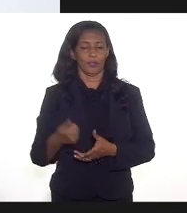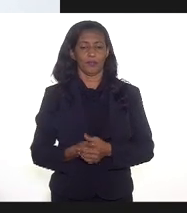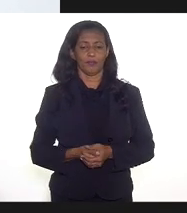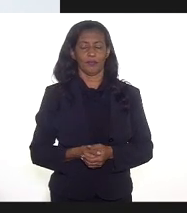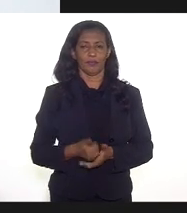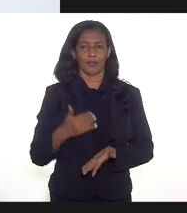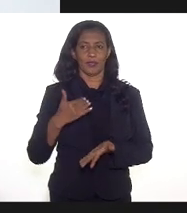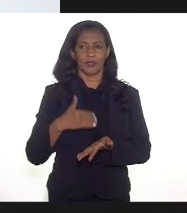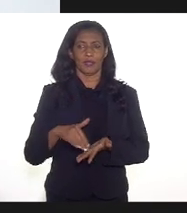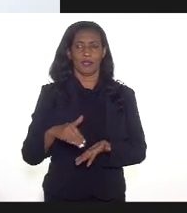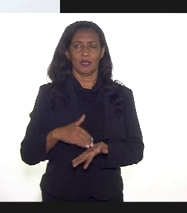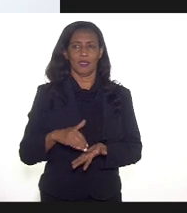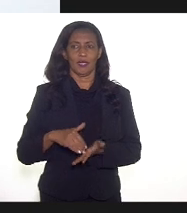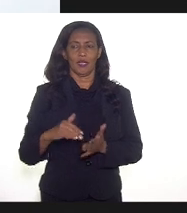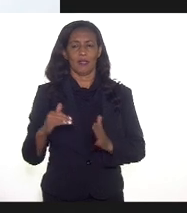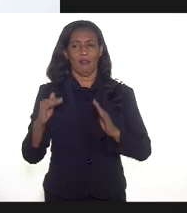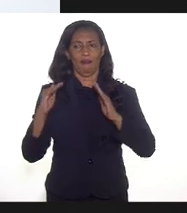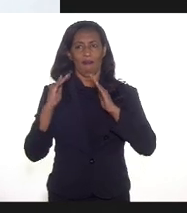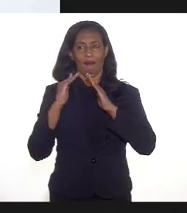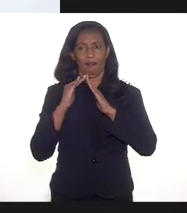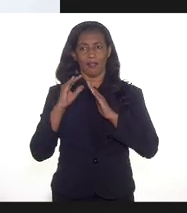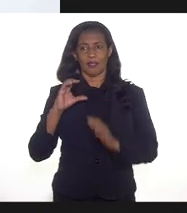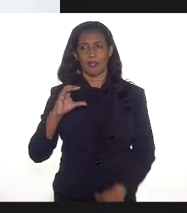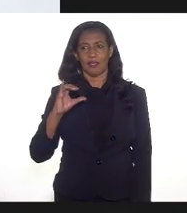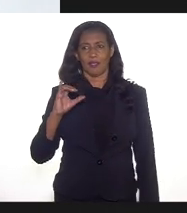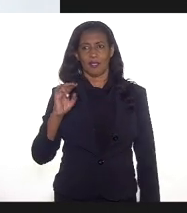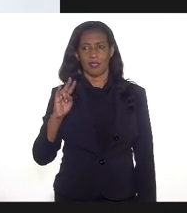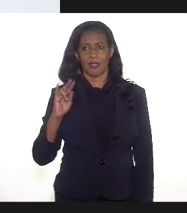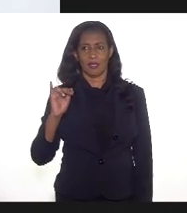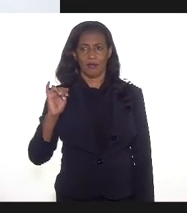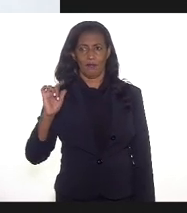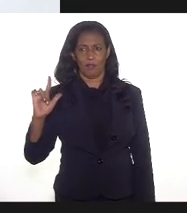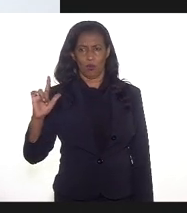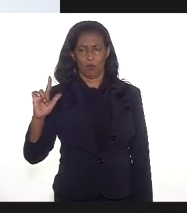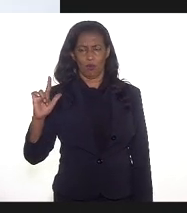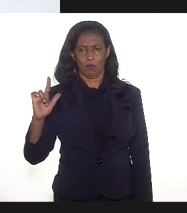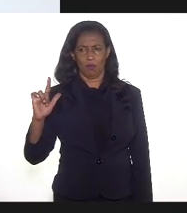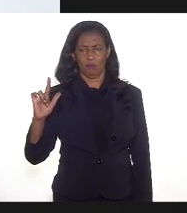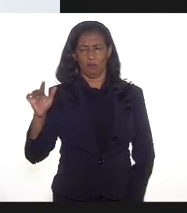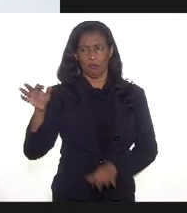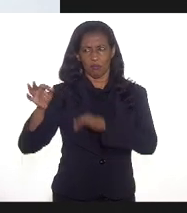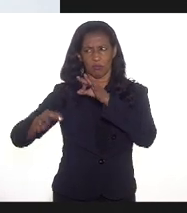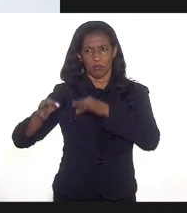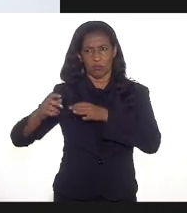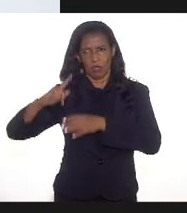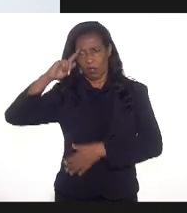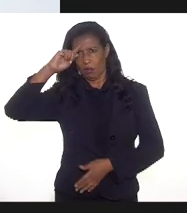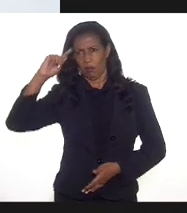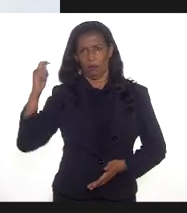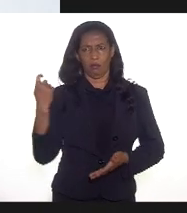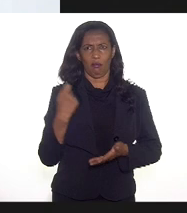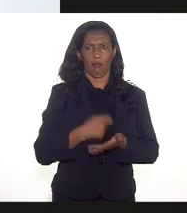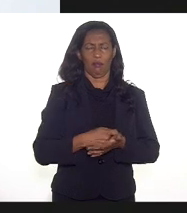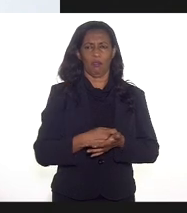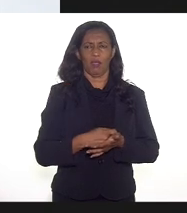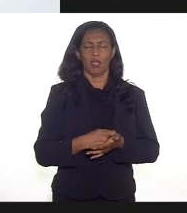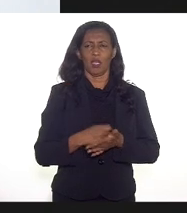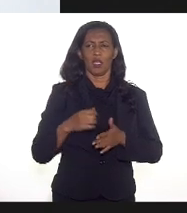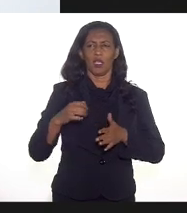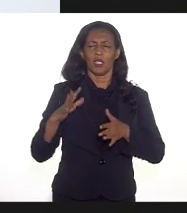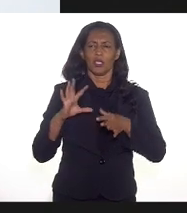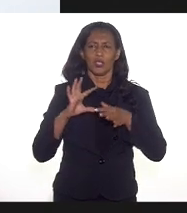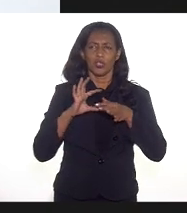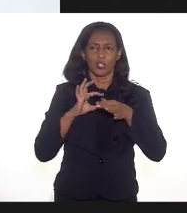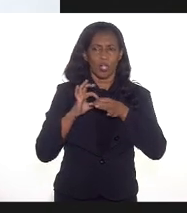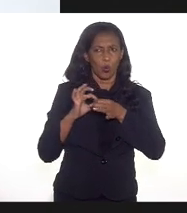da Secretaria da Casa Civil. De acordo com a intimação, serão adotados os trâmites legais contidos